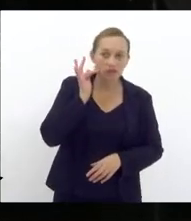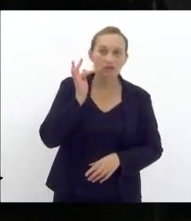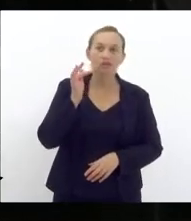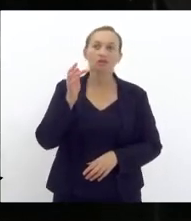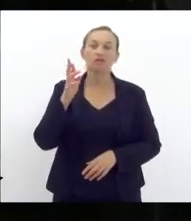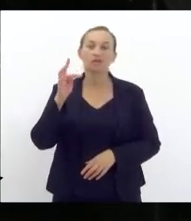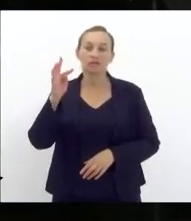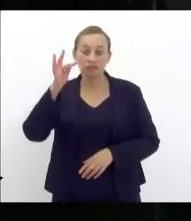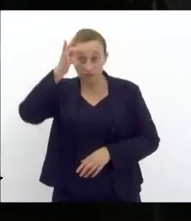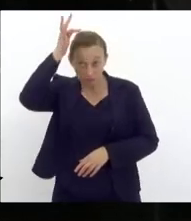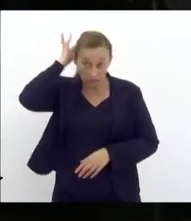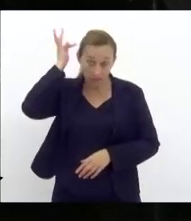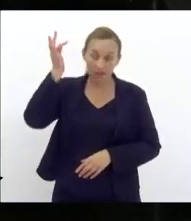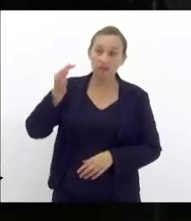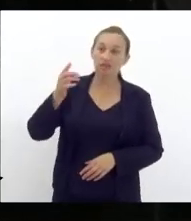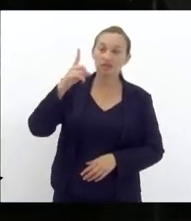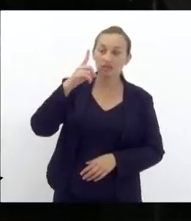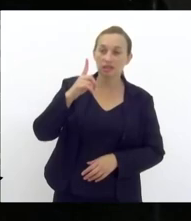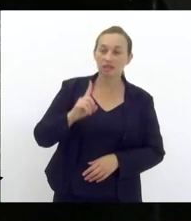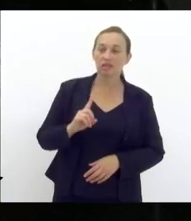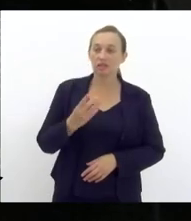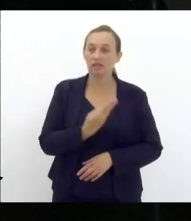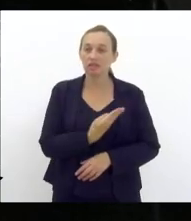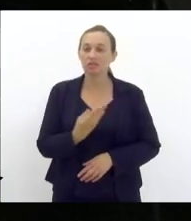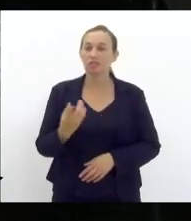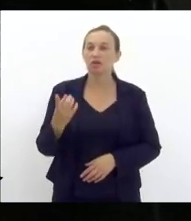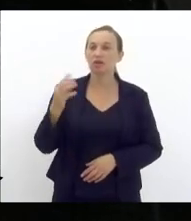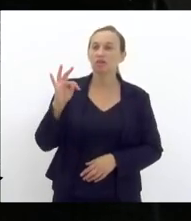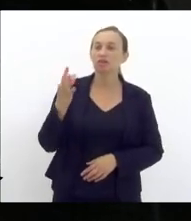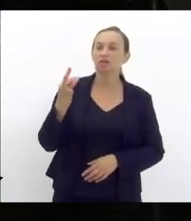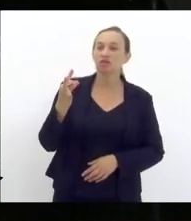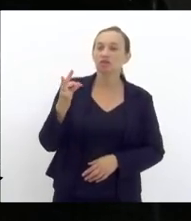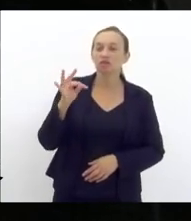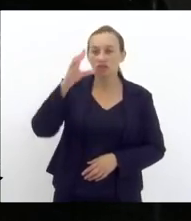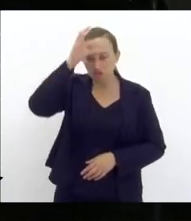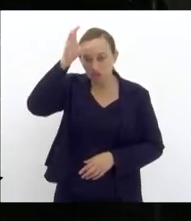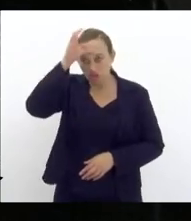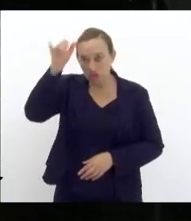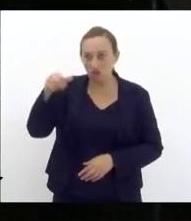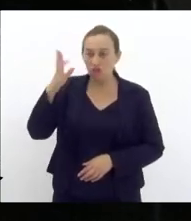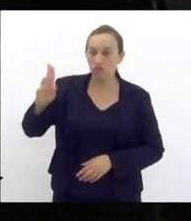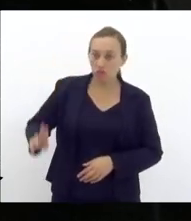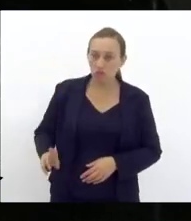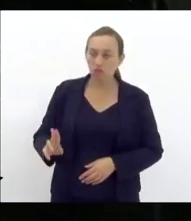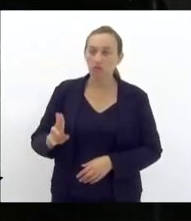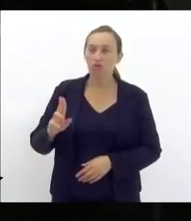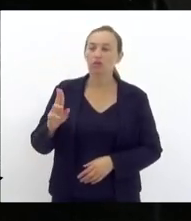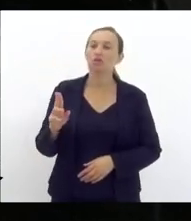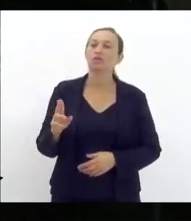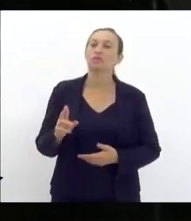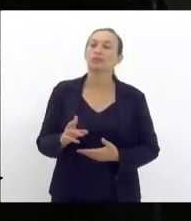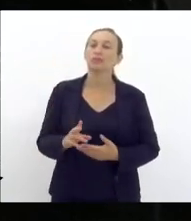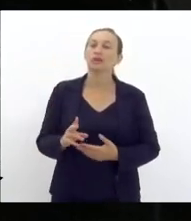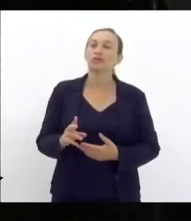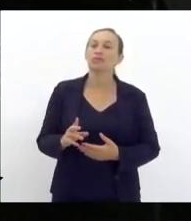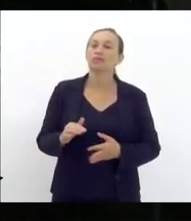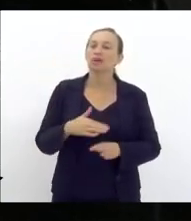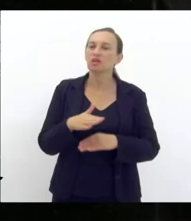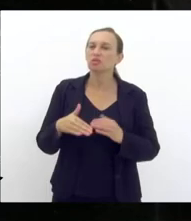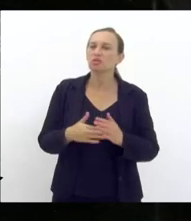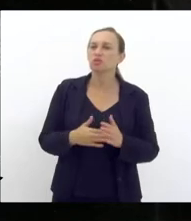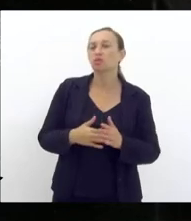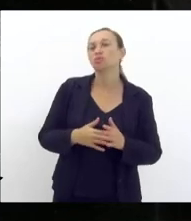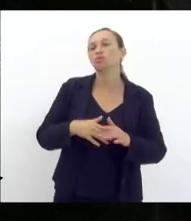Dani Balbi Professor José Mar tia Ju Jorge Felipe Neto e Márcio Gualberto e a gente tá todo um tema